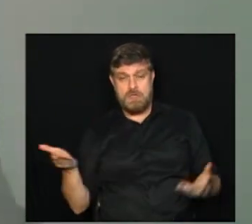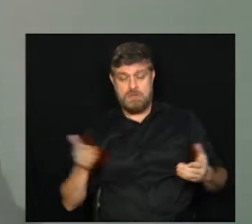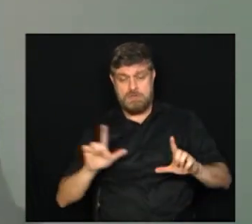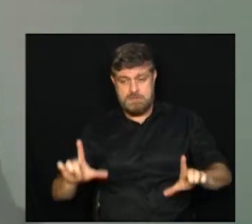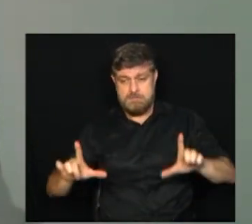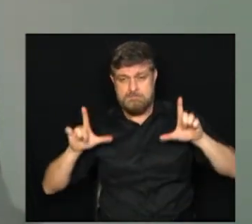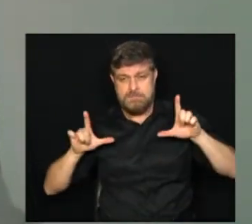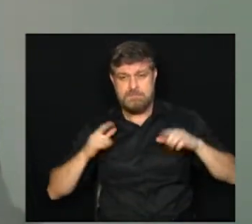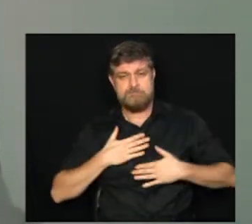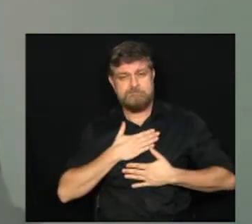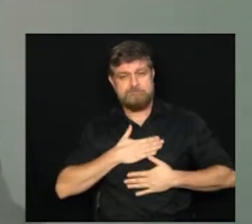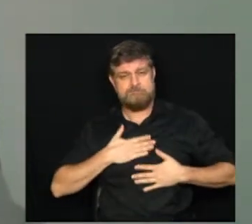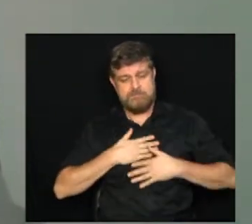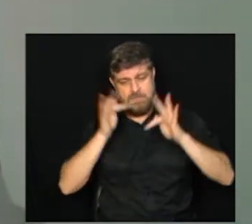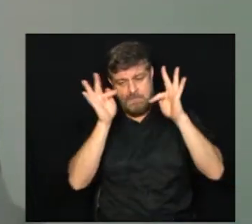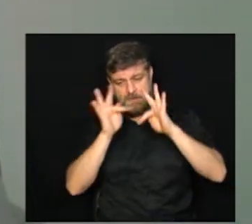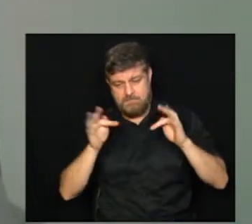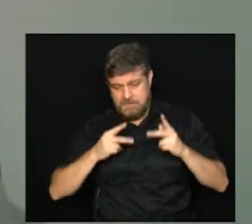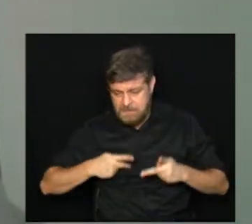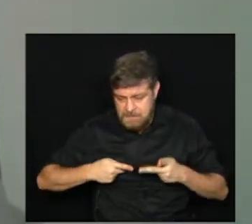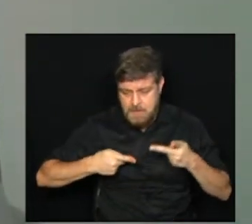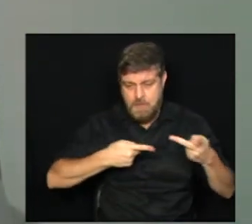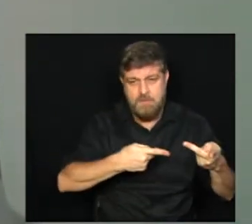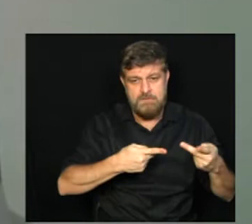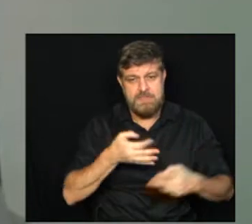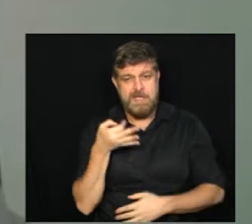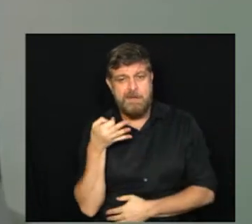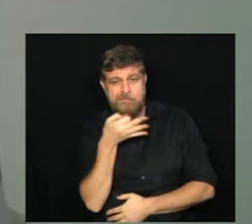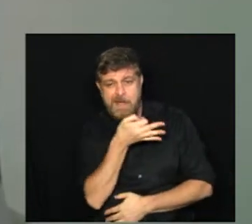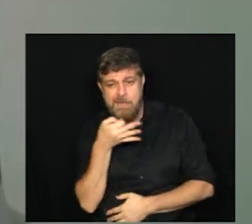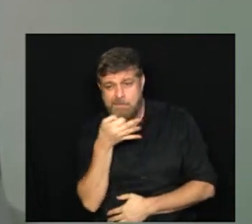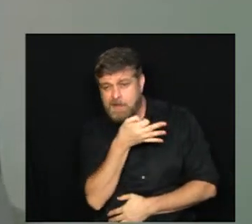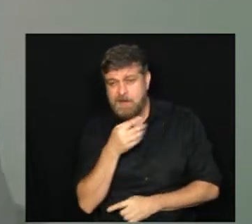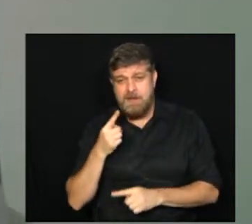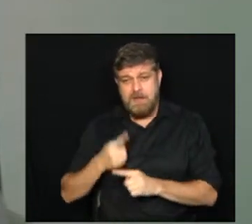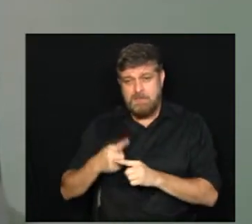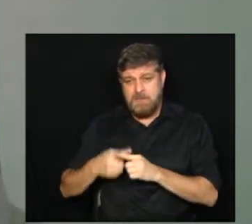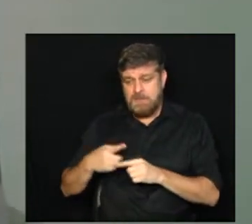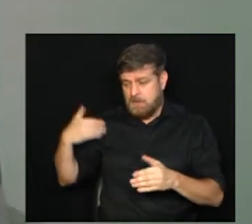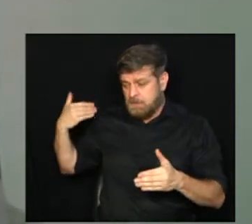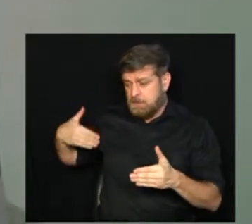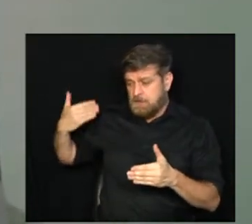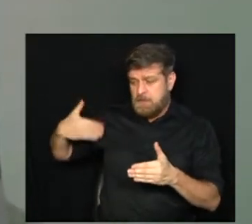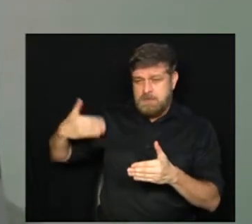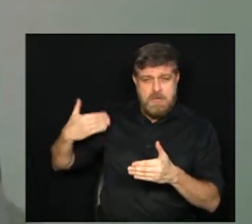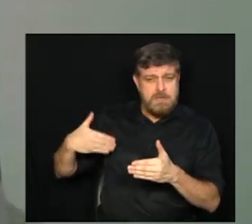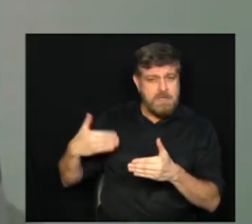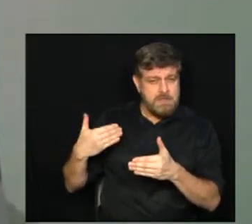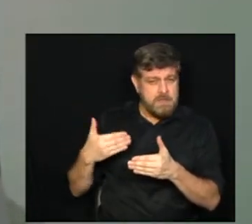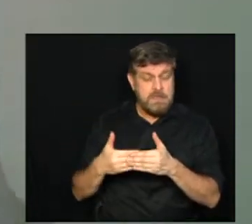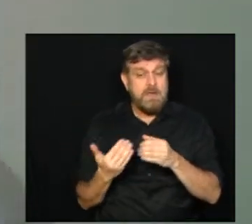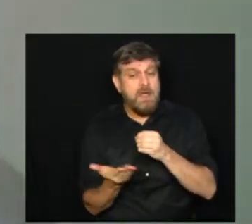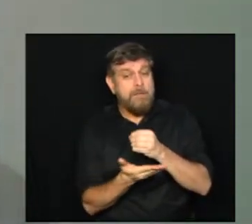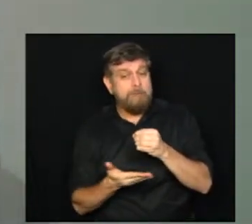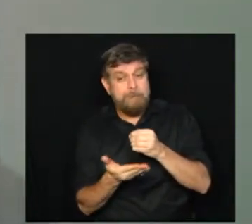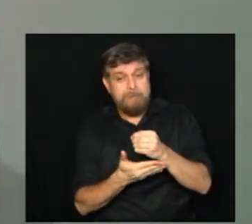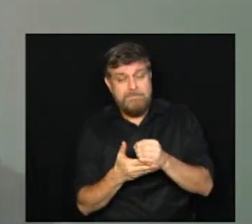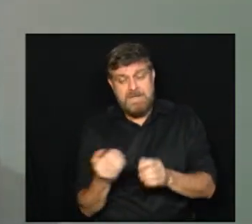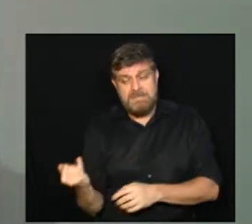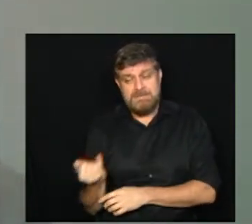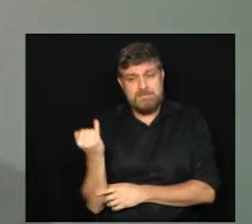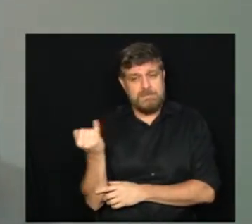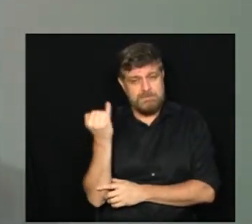Muito feliz pelo convite, porque nessa construção é importante, é fundamental,